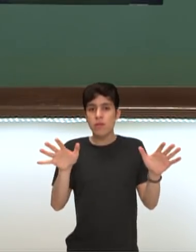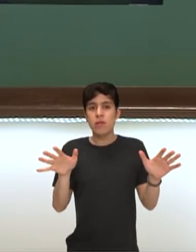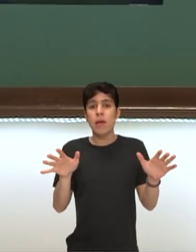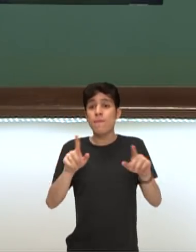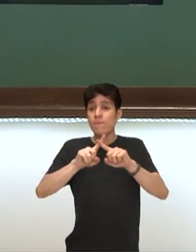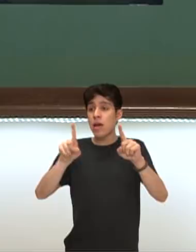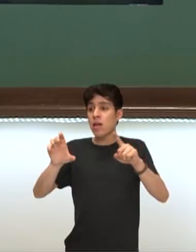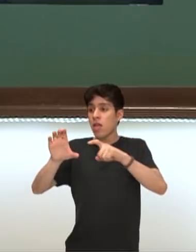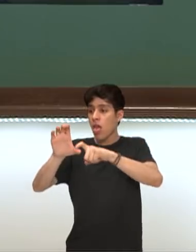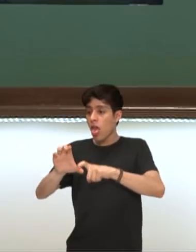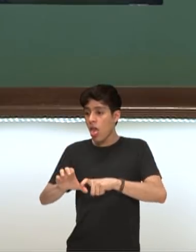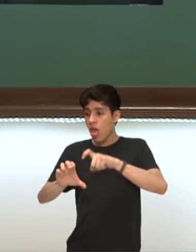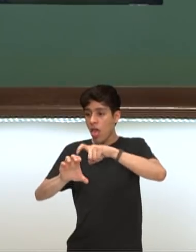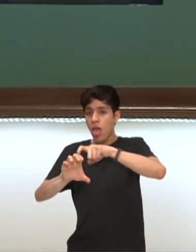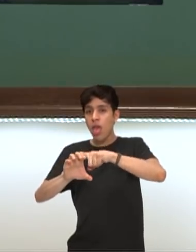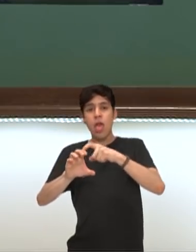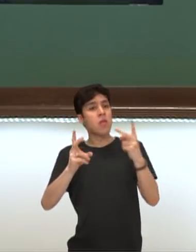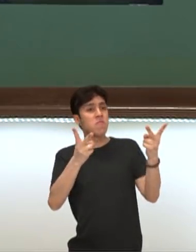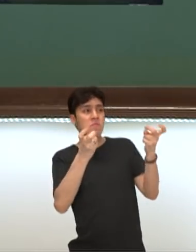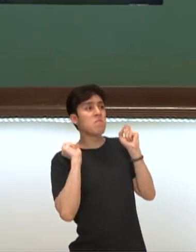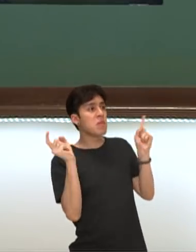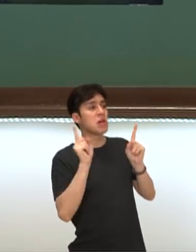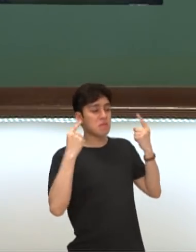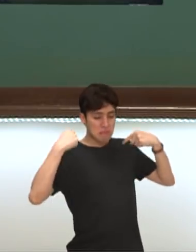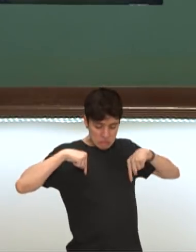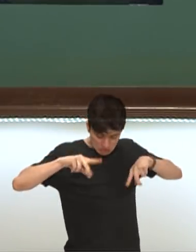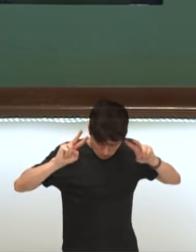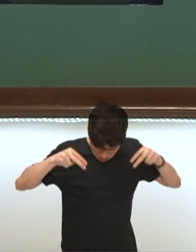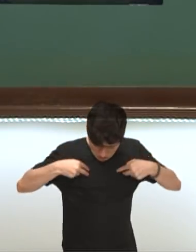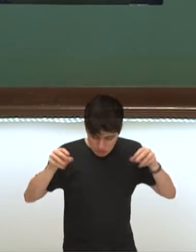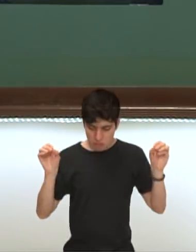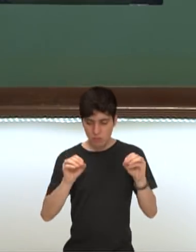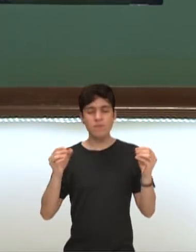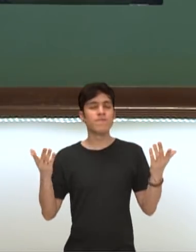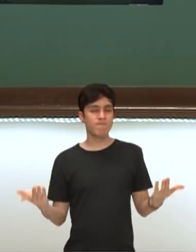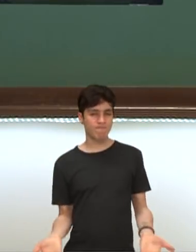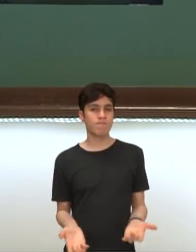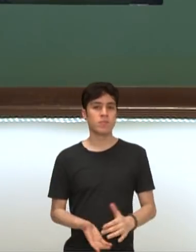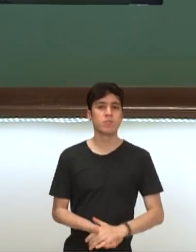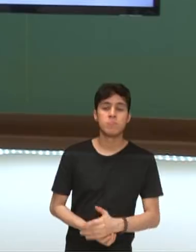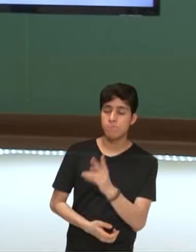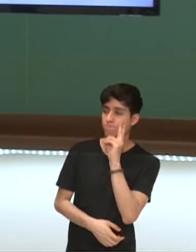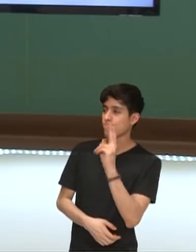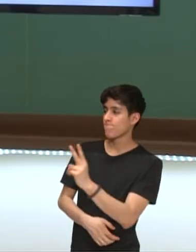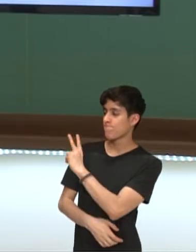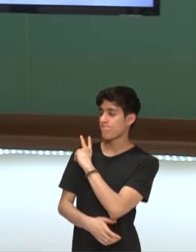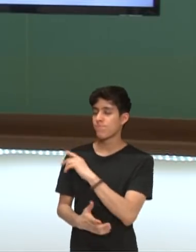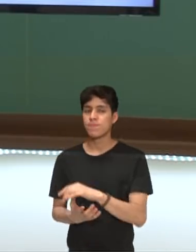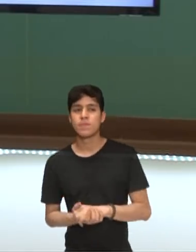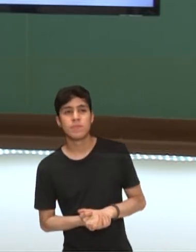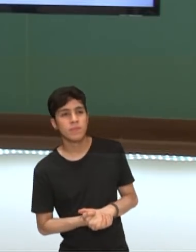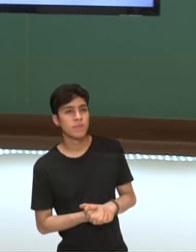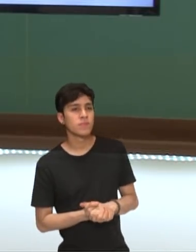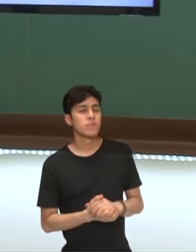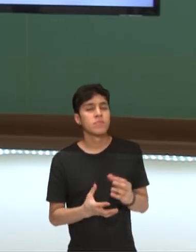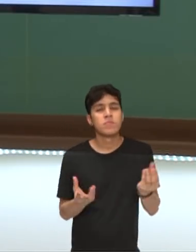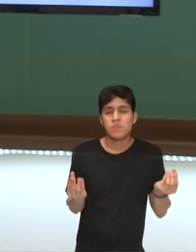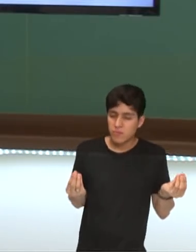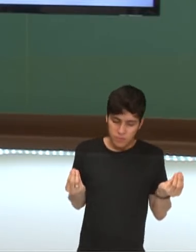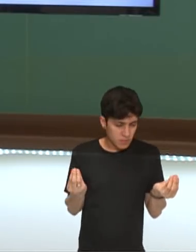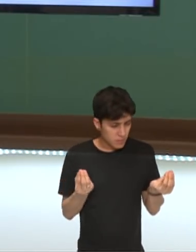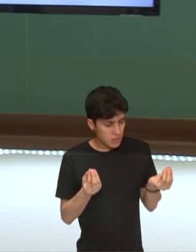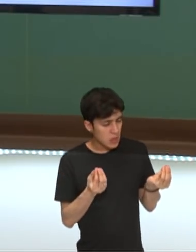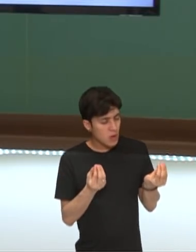sua presença. Tudo bem? Vamos acompanhar aqui no slide também o ciclo de vida de um organismo ou de um